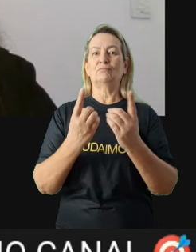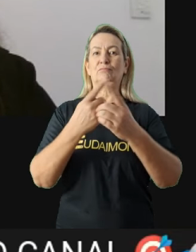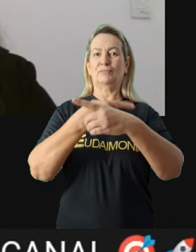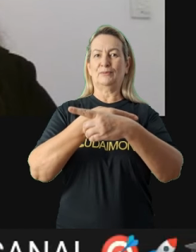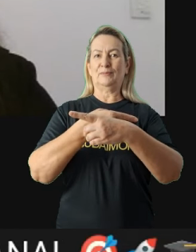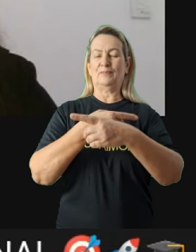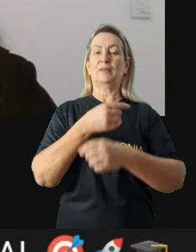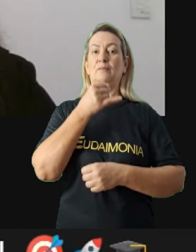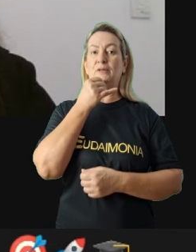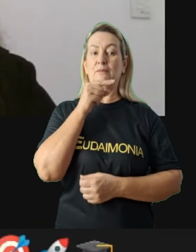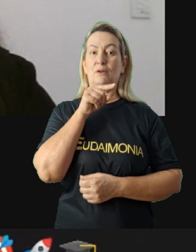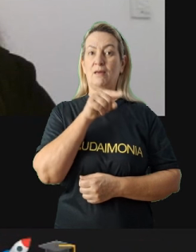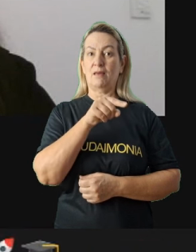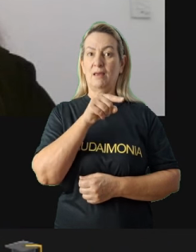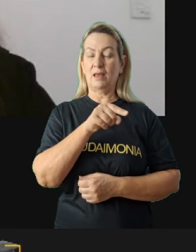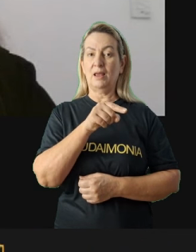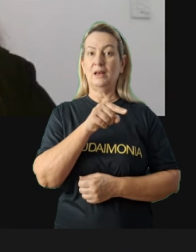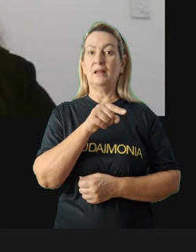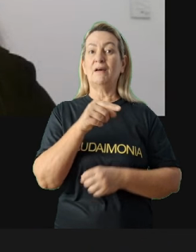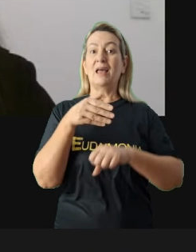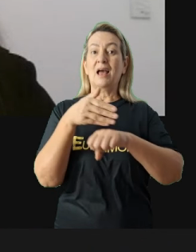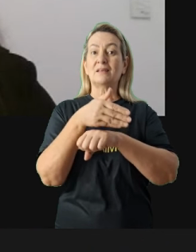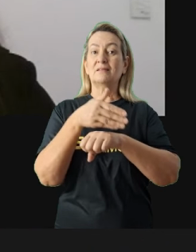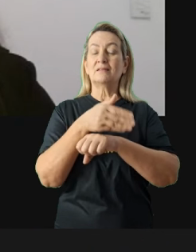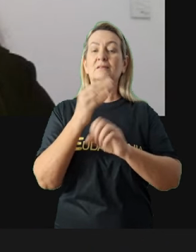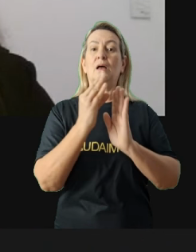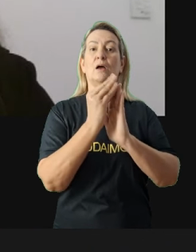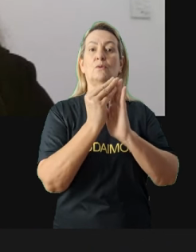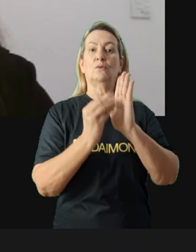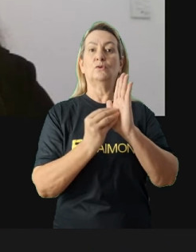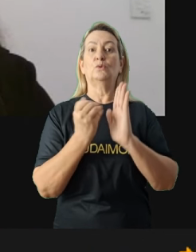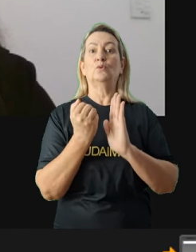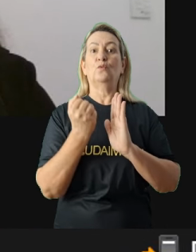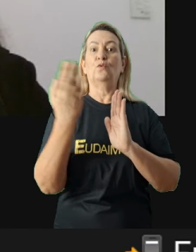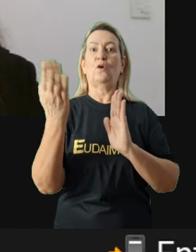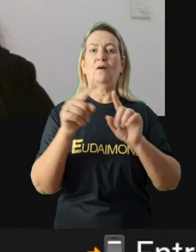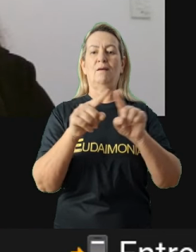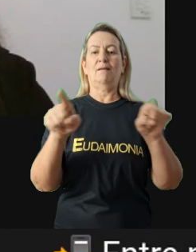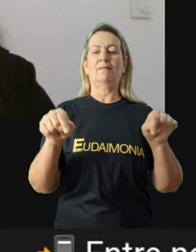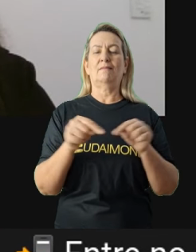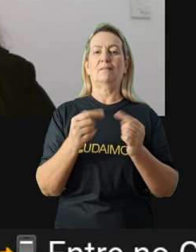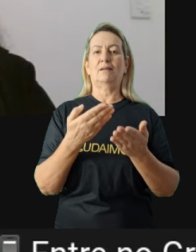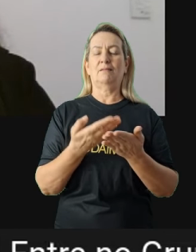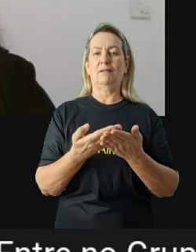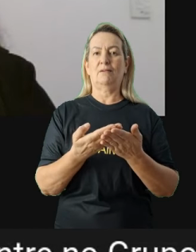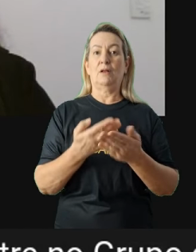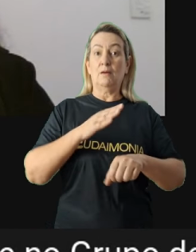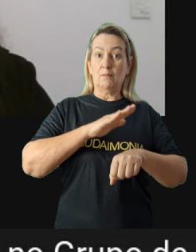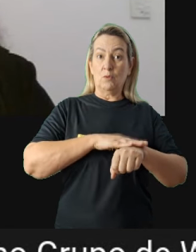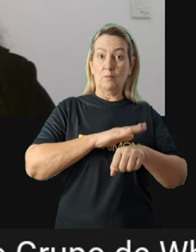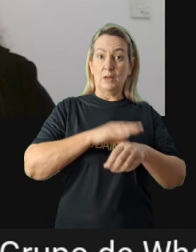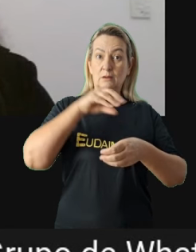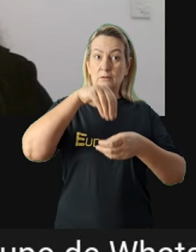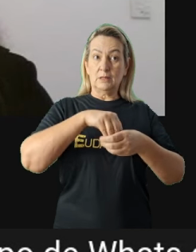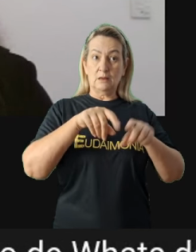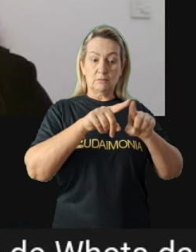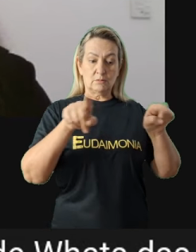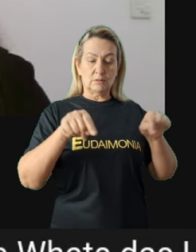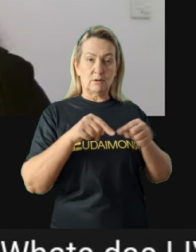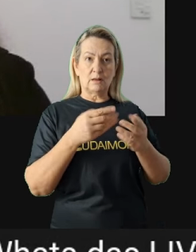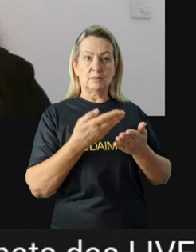a sala de aula invertida, né? Então, eles vão acessar o conteúdo fora da sala de aula. No momento da sala de aula, é